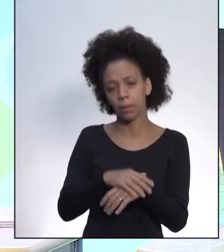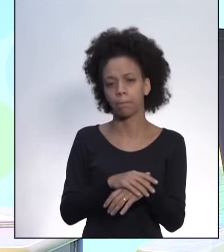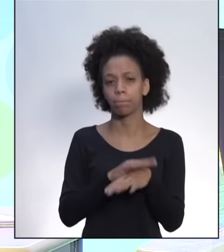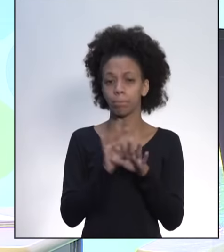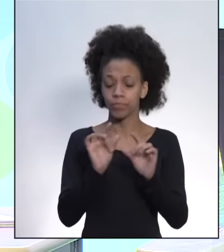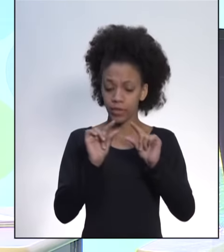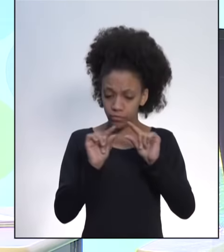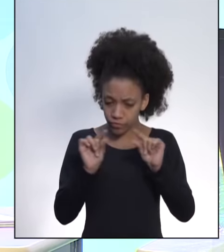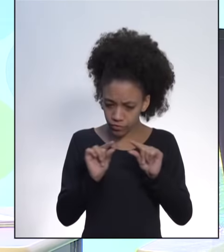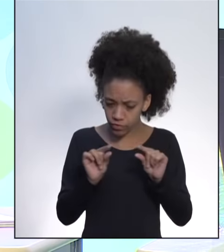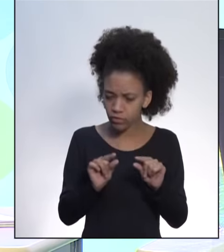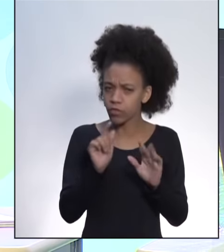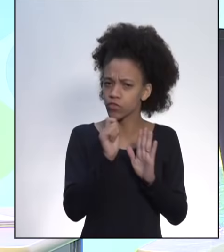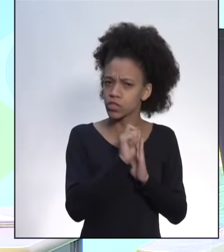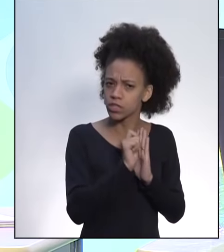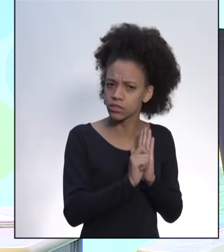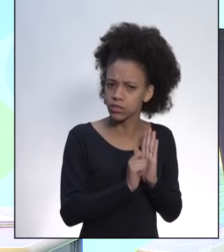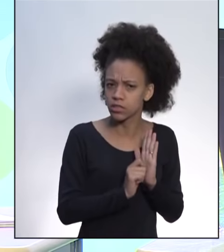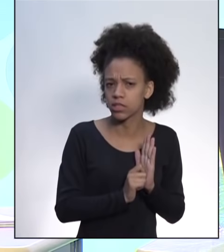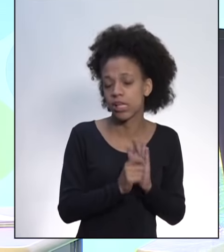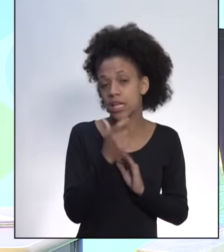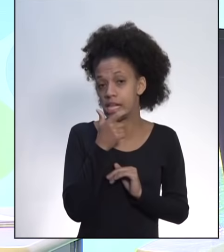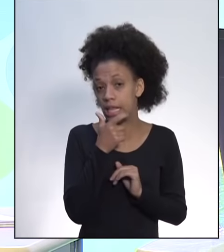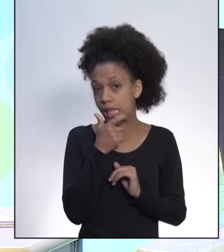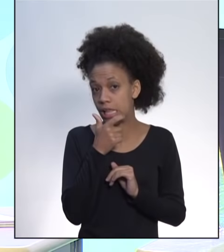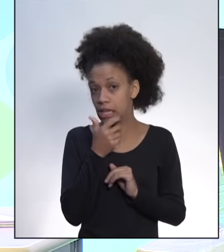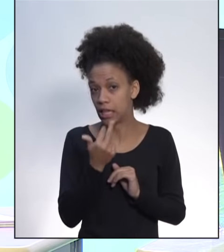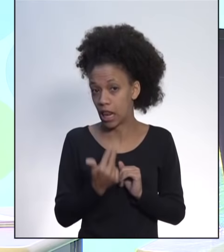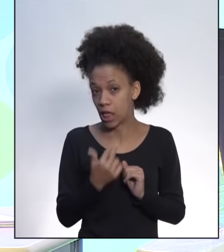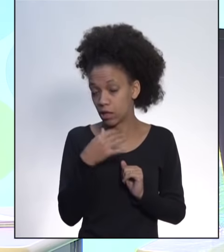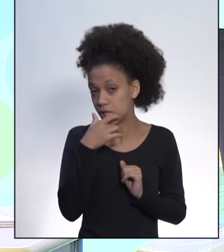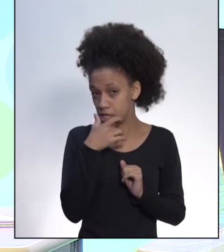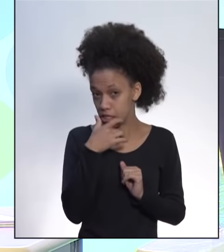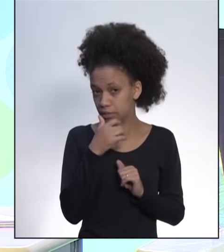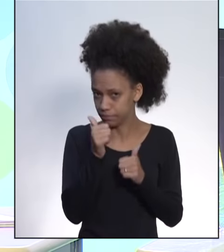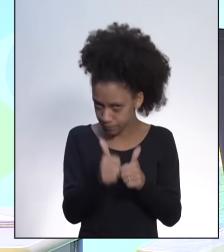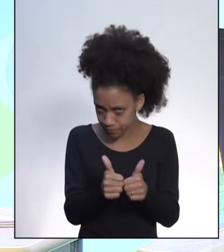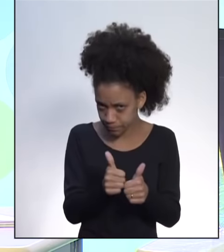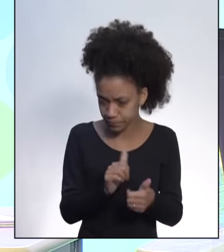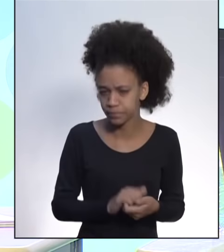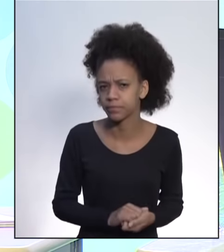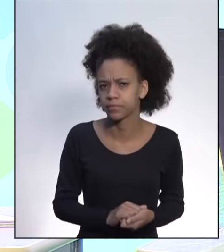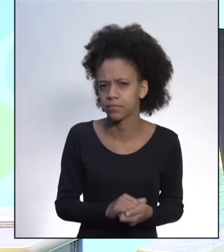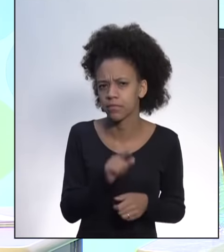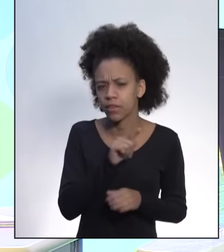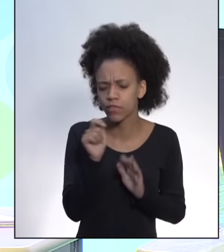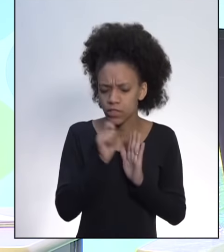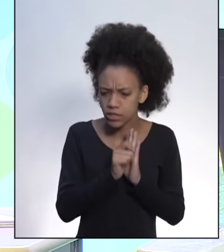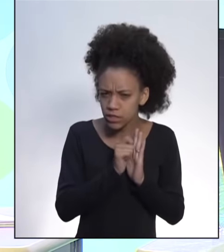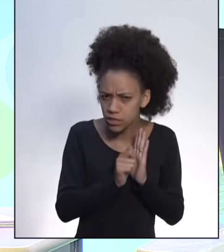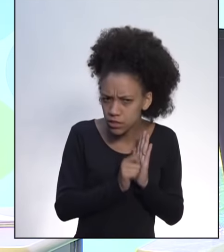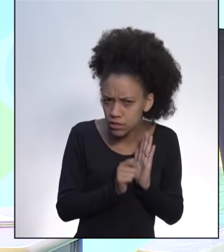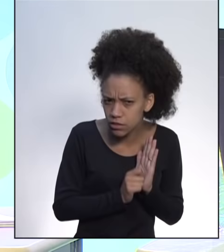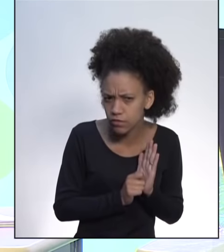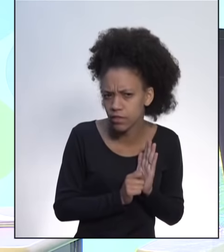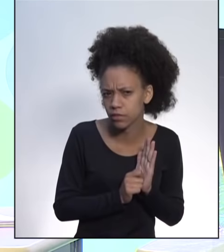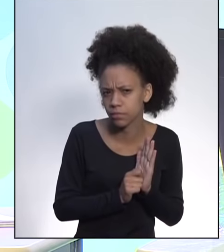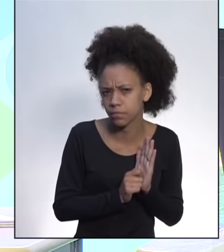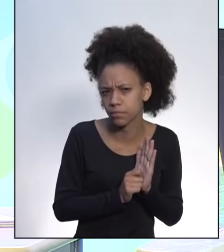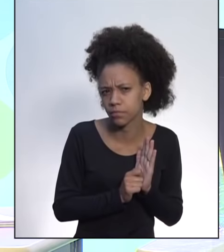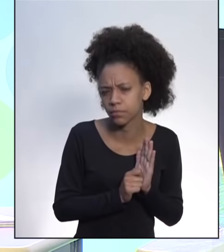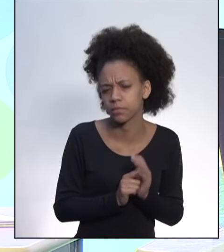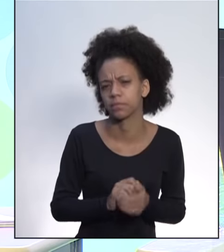essas frases vocês vão escrever em inglês ok vocês vão escrever a